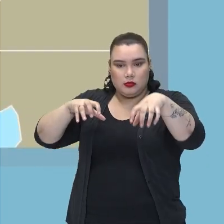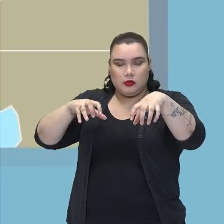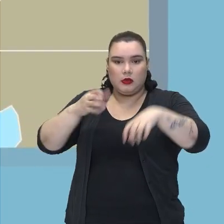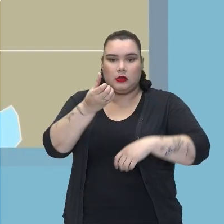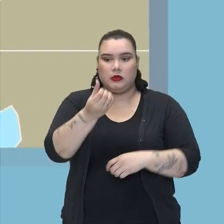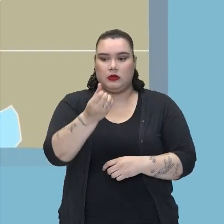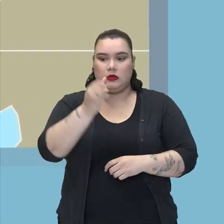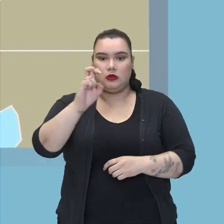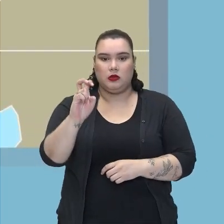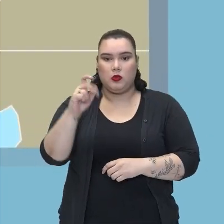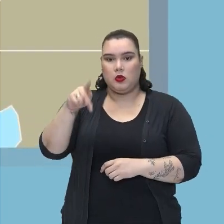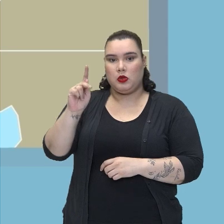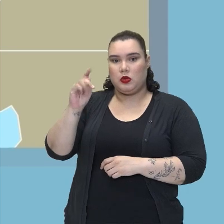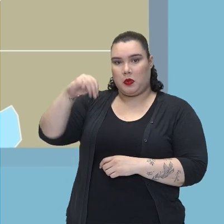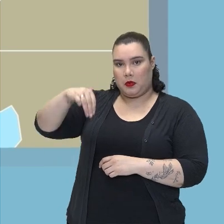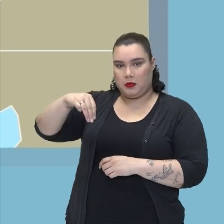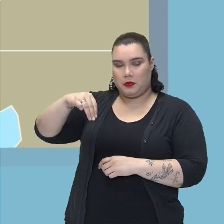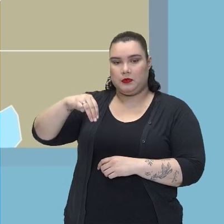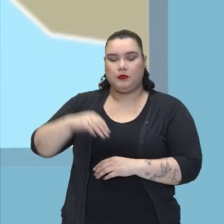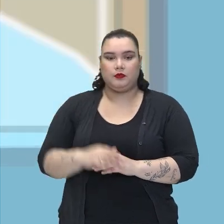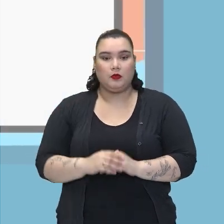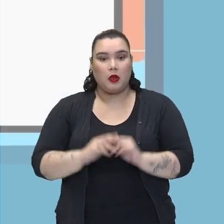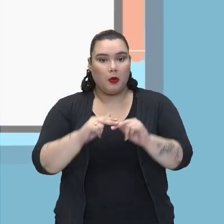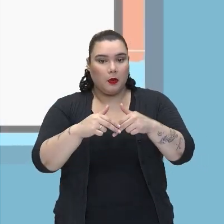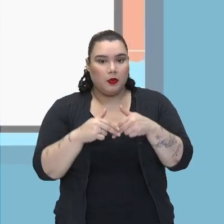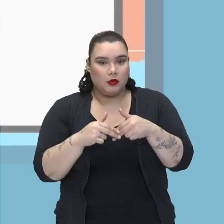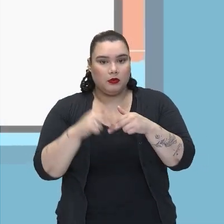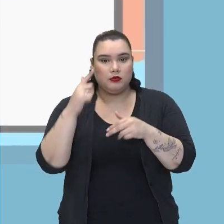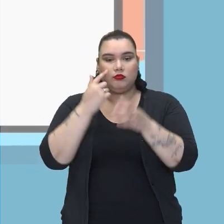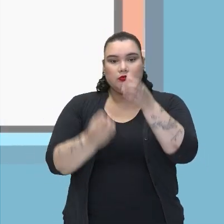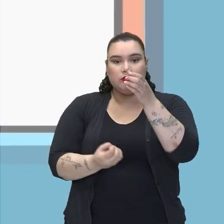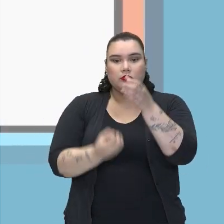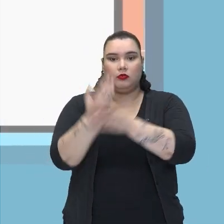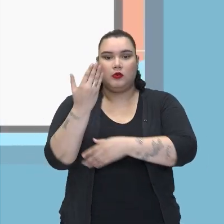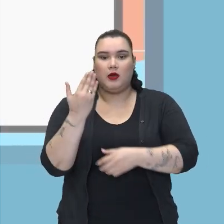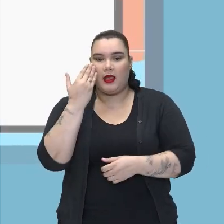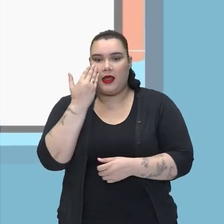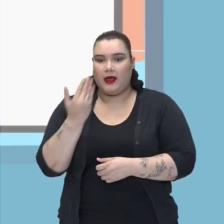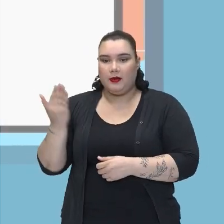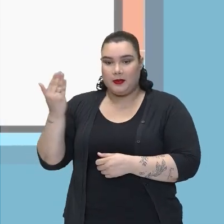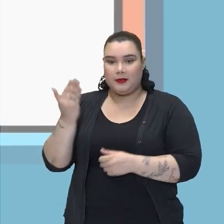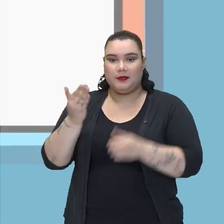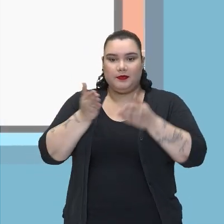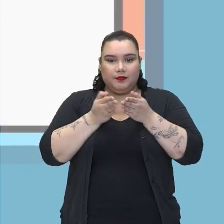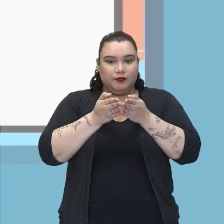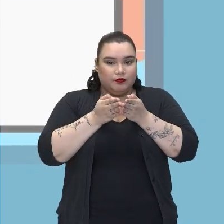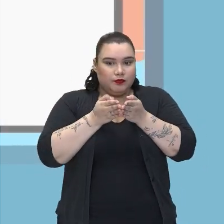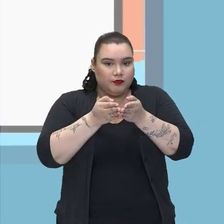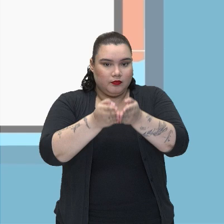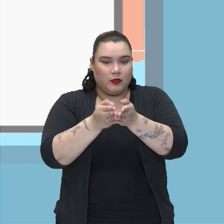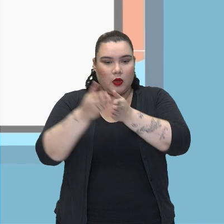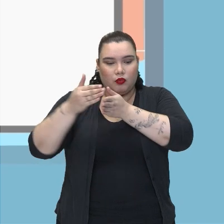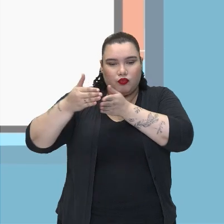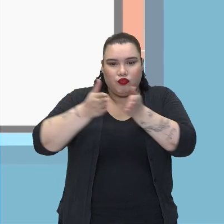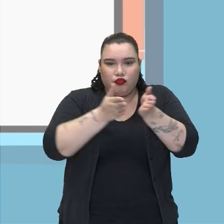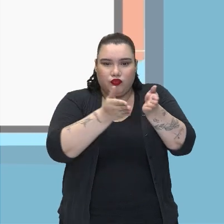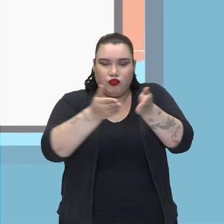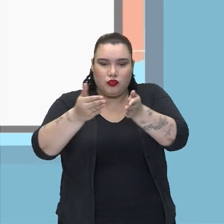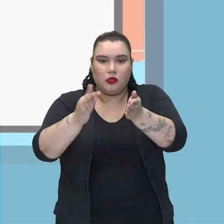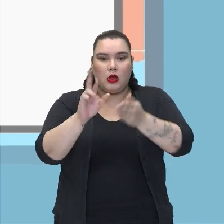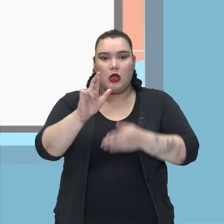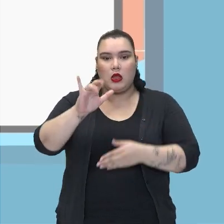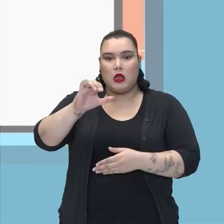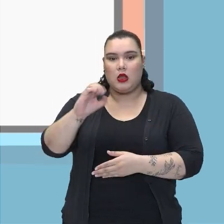65 quilômetros. Por isso, no Panamá foi construído um grande atalho marítimo. Rios antigos, como o